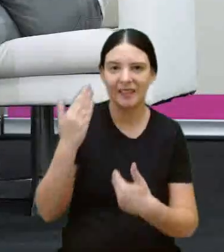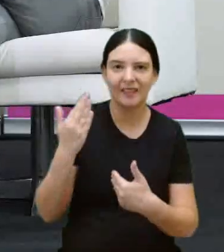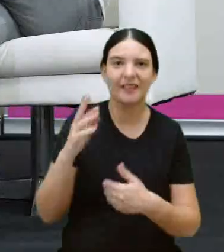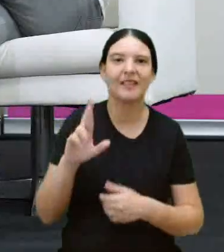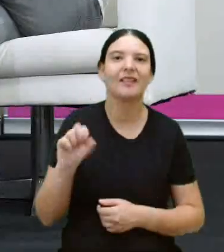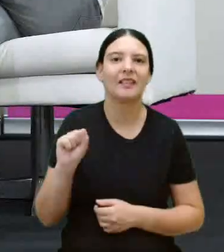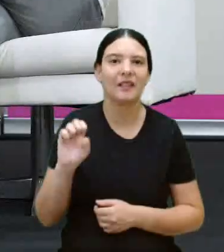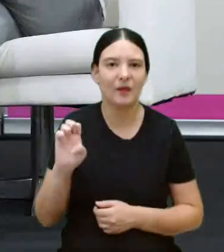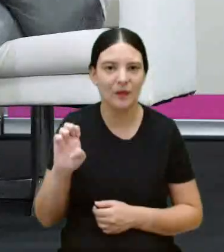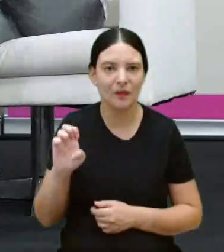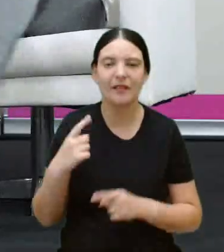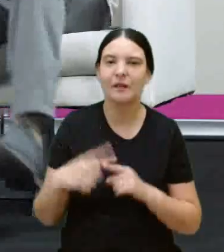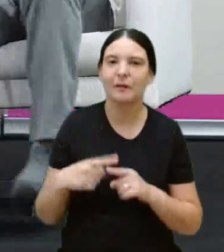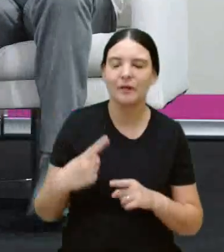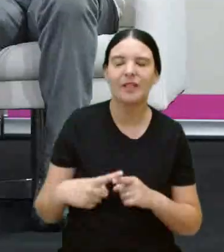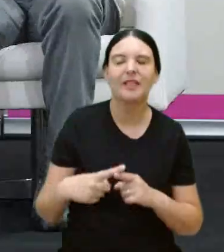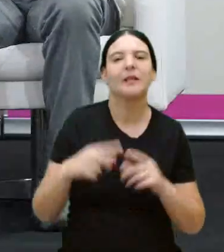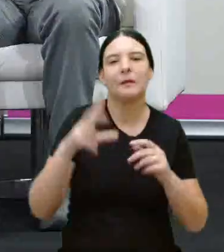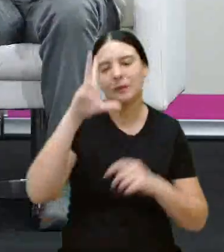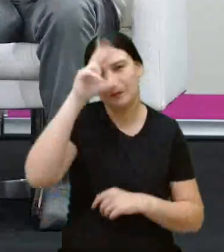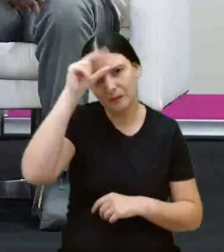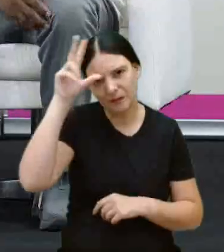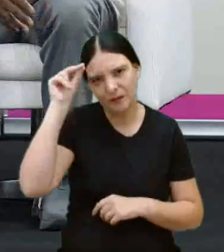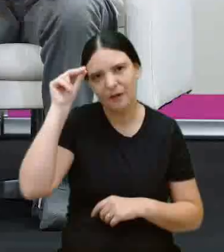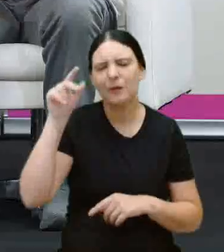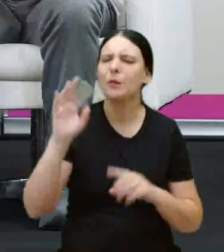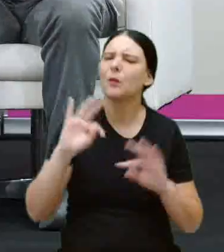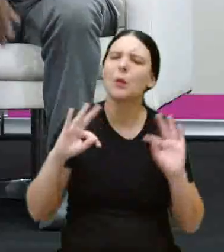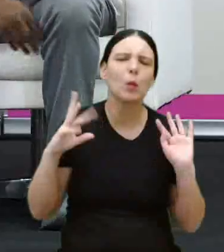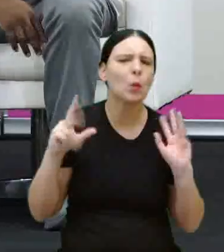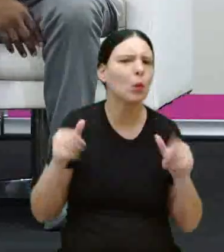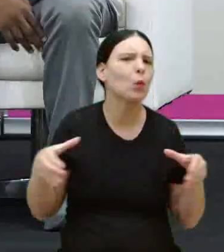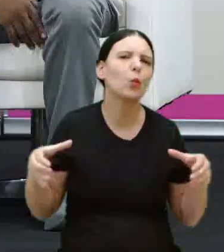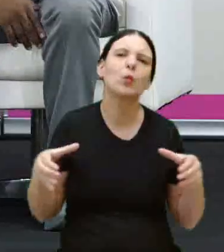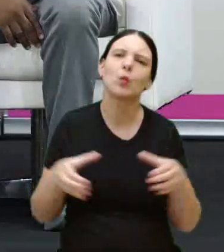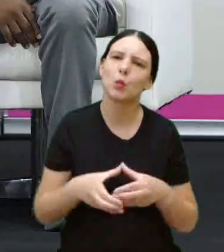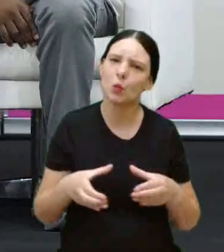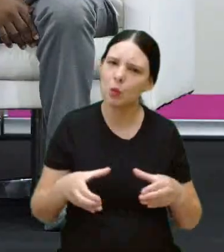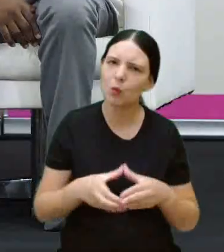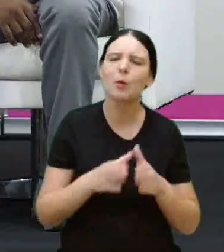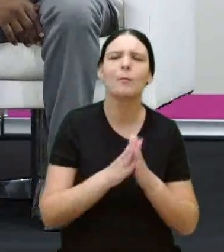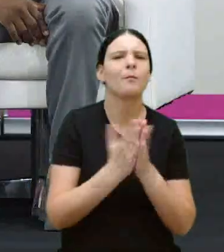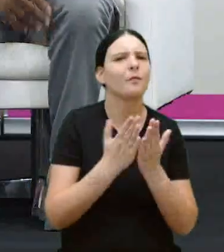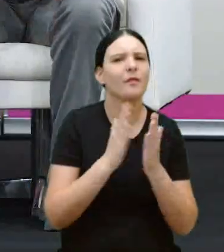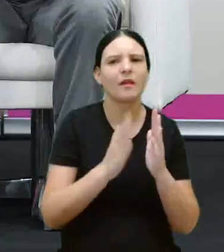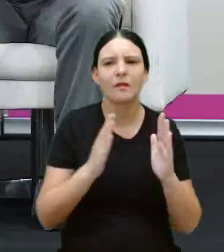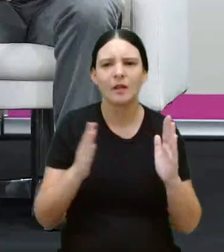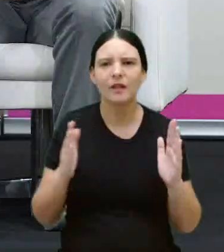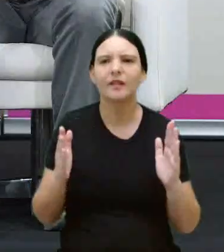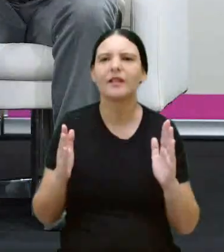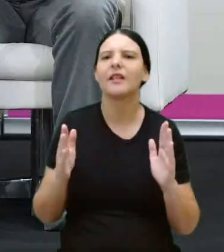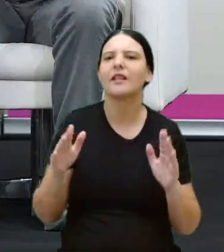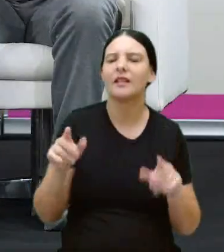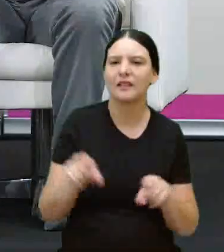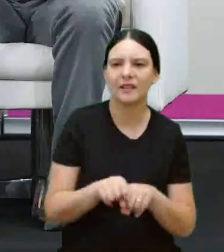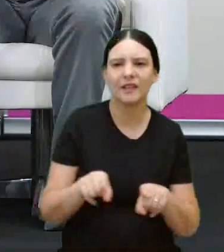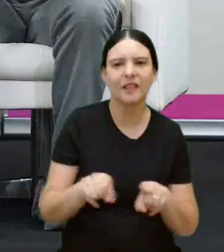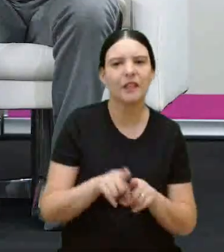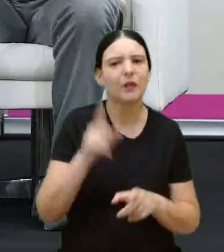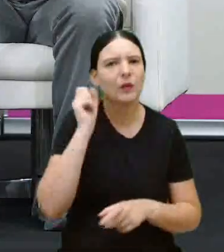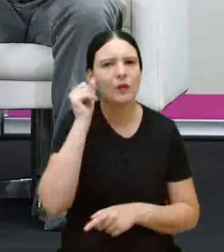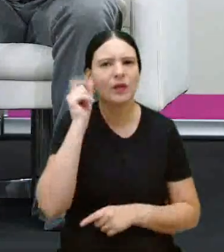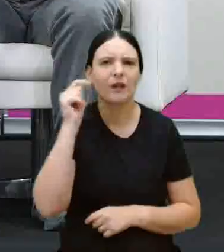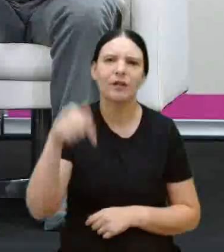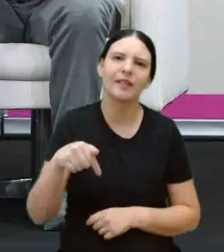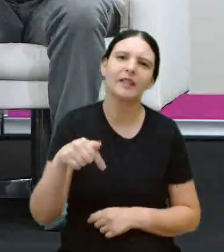a Prefeitura, Kim Ross, toda a equipe, a biblioteca, aparelhos aqui, equipamentos culturais dessa cidade e a